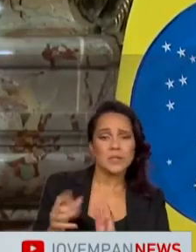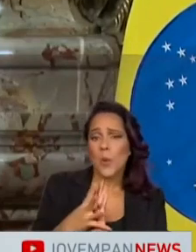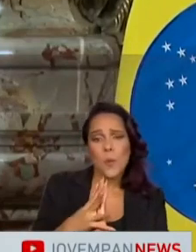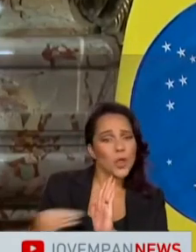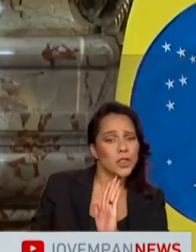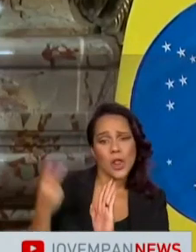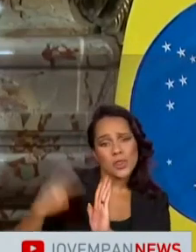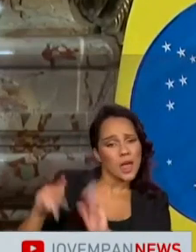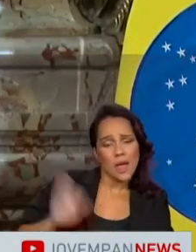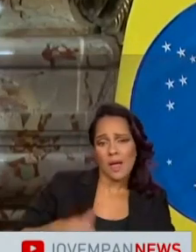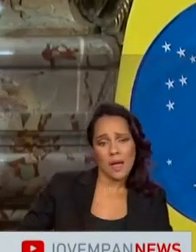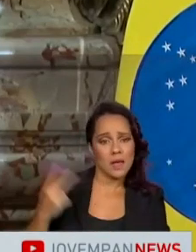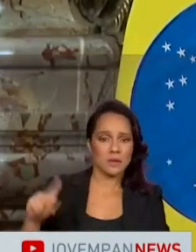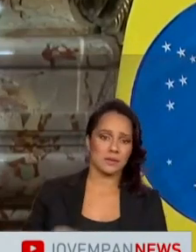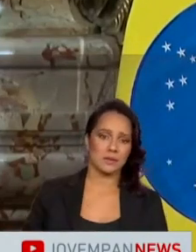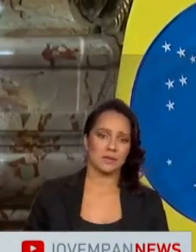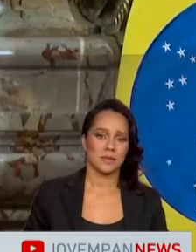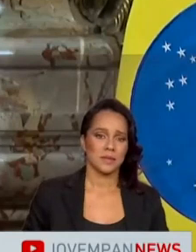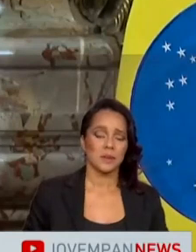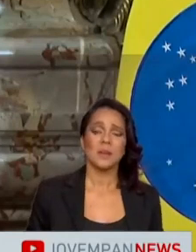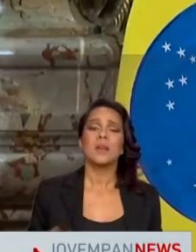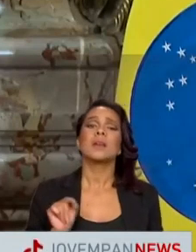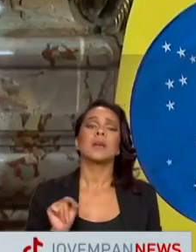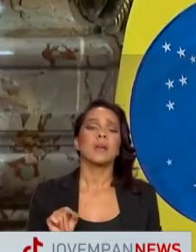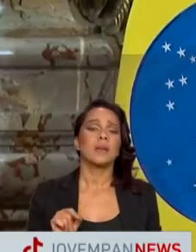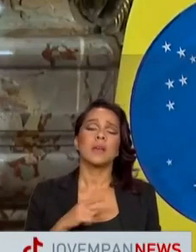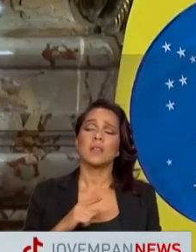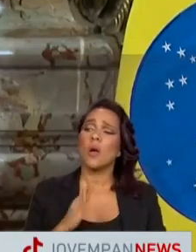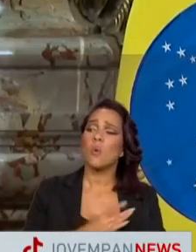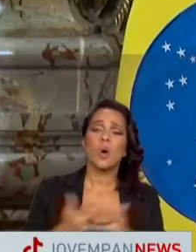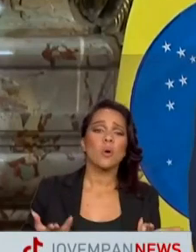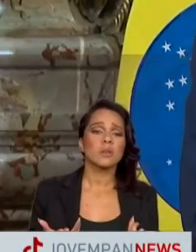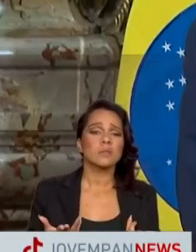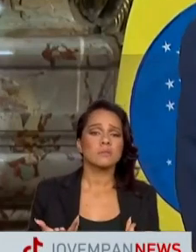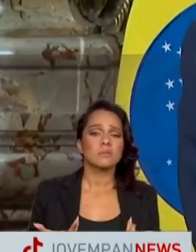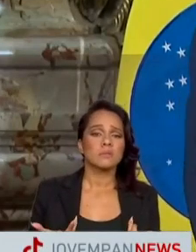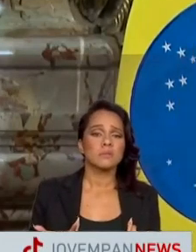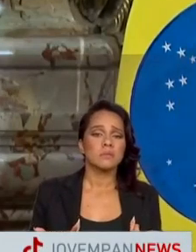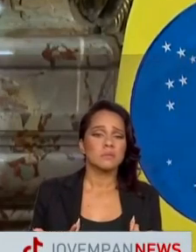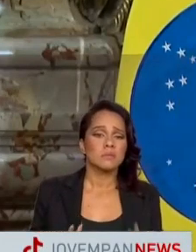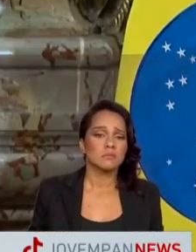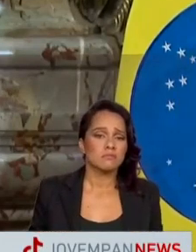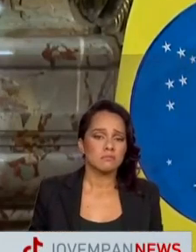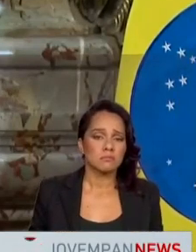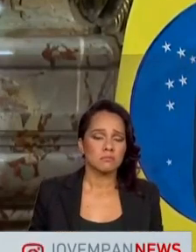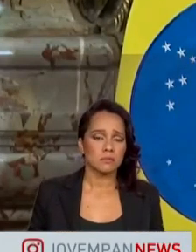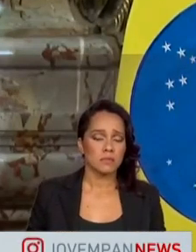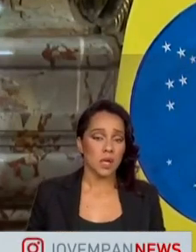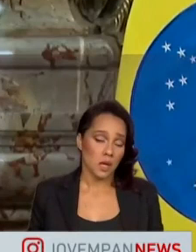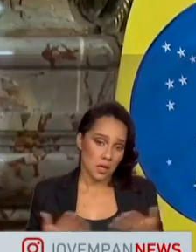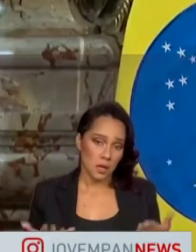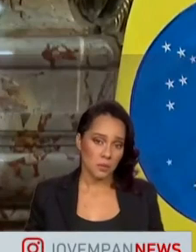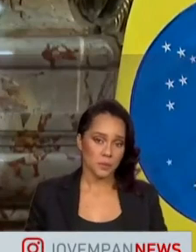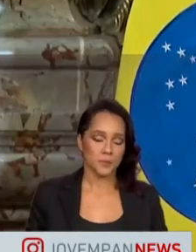modelo deles. Querem fazer o seu próprio modelo. E quem é que tem alguma coisa a ver com isso? E quem tem algo a ver com isso?